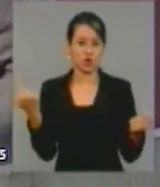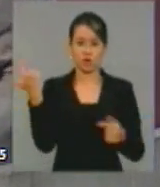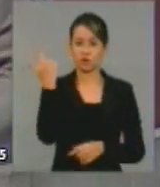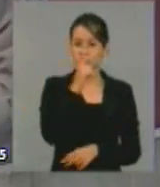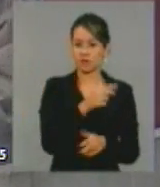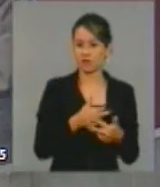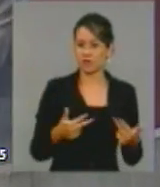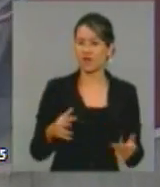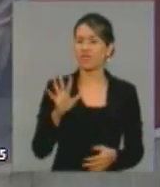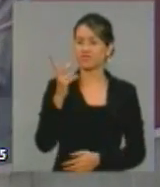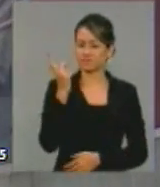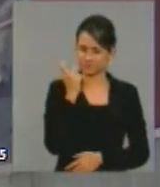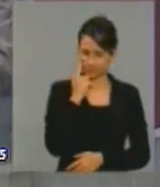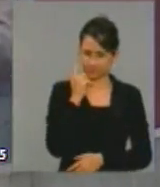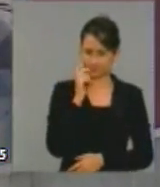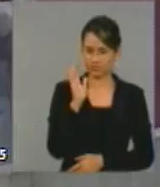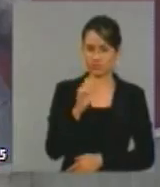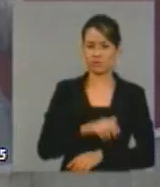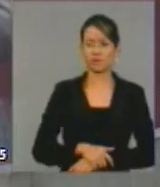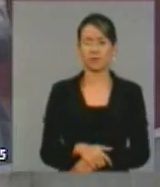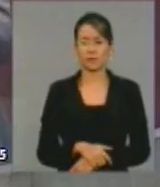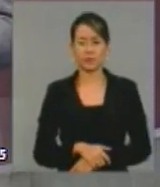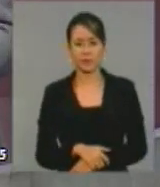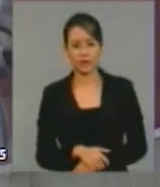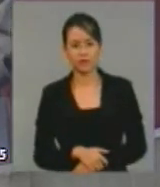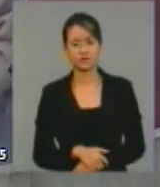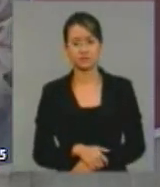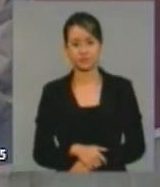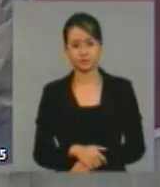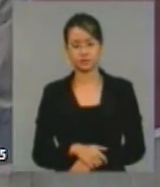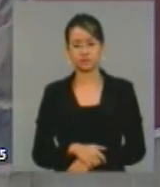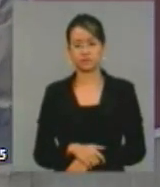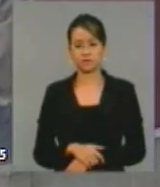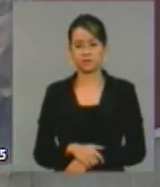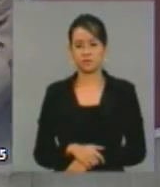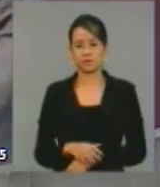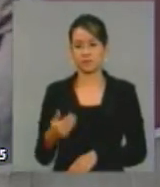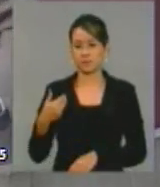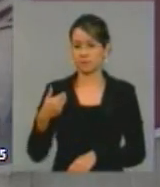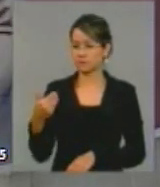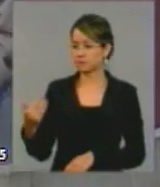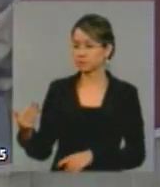água? Veja só, se a verdade que a infraestrutura hídrica